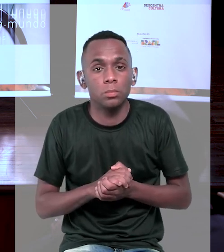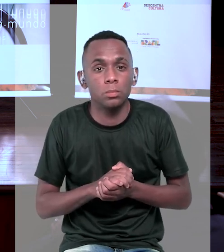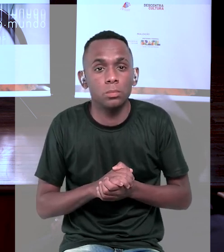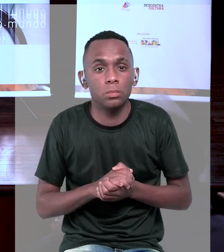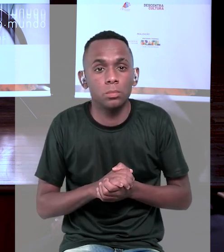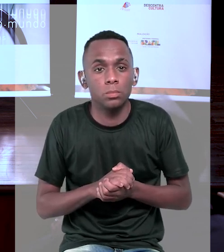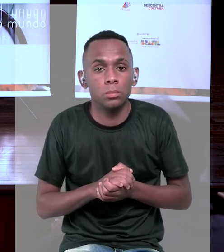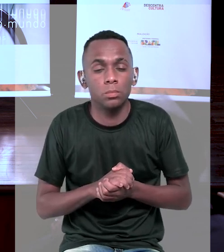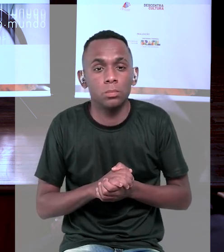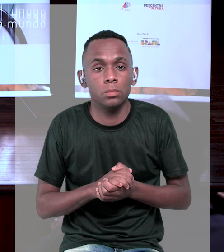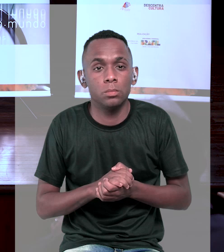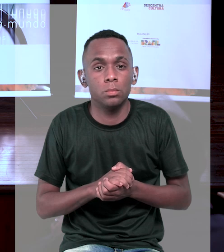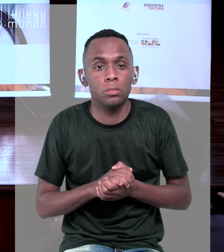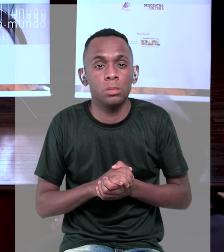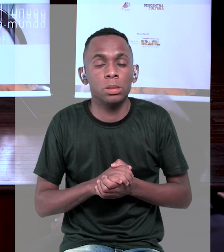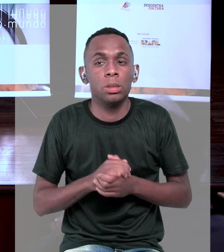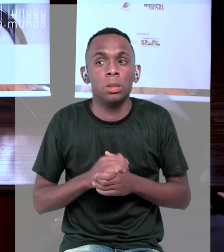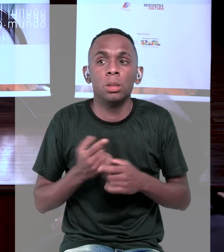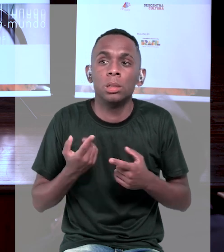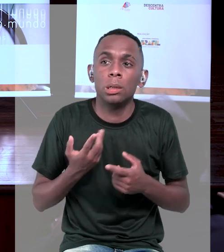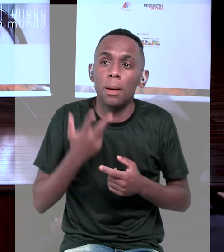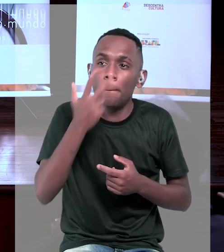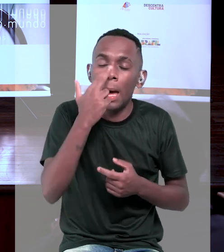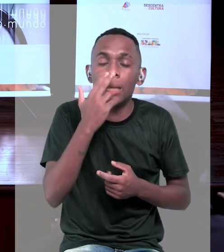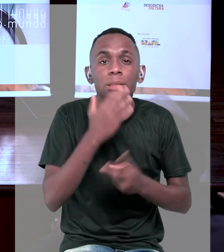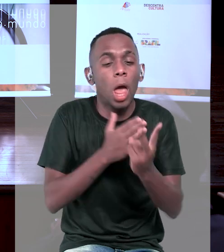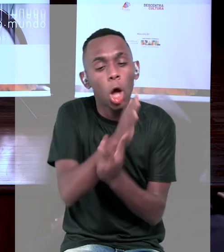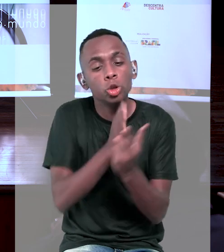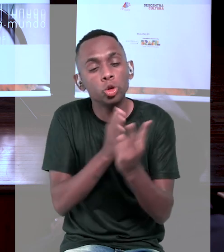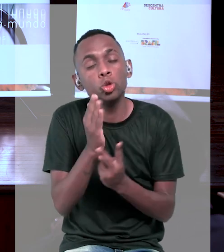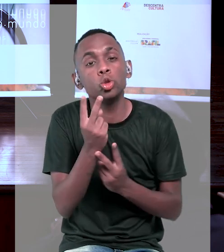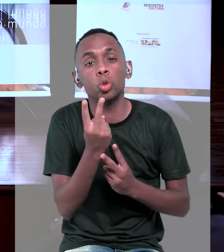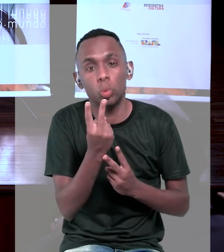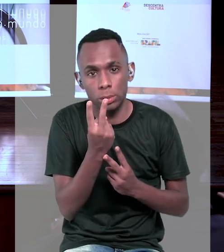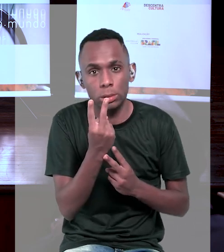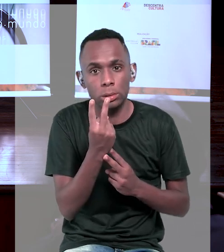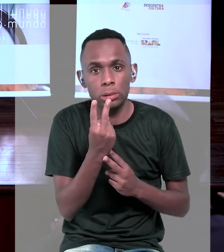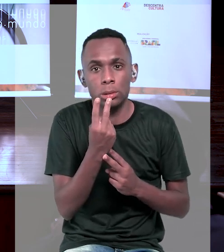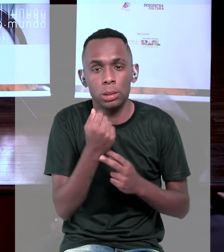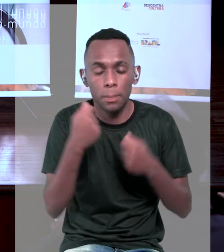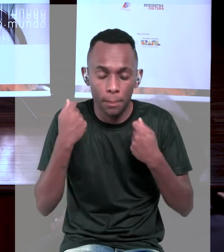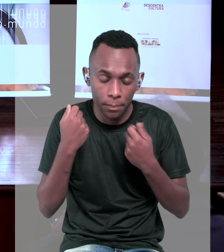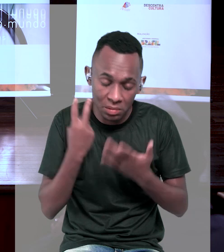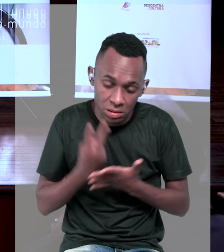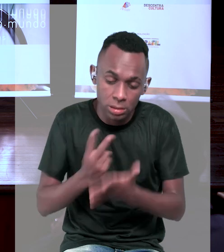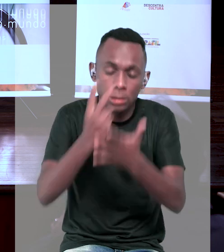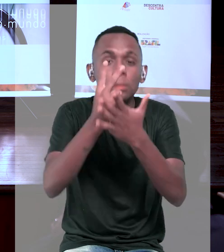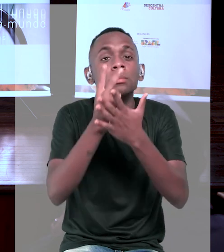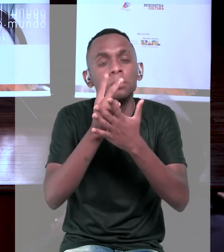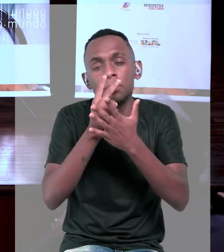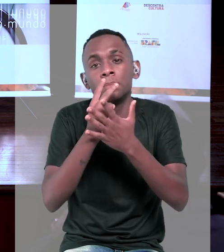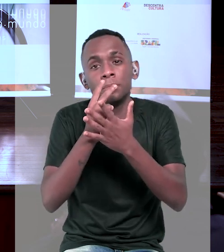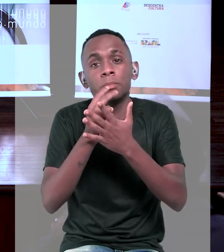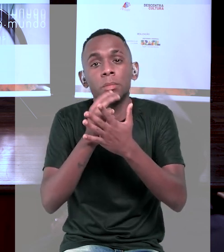É quase que uma ambivalência em disputa permanentemente. Bakhtin dizia que o signo é sempre um